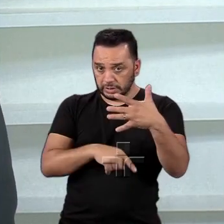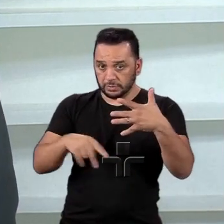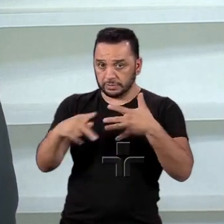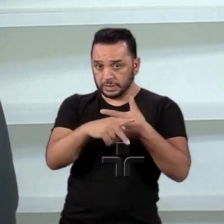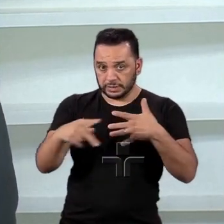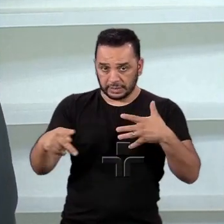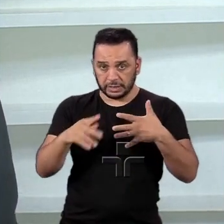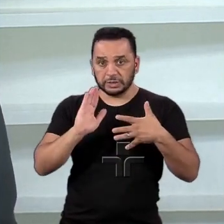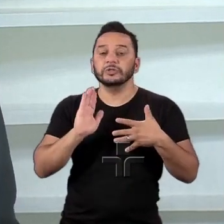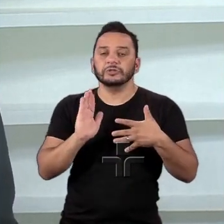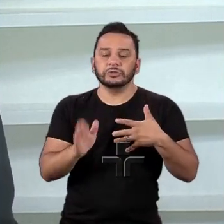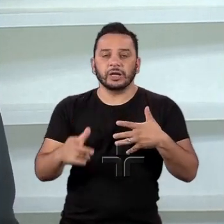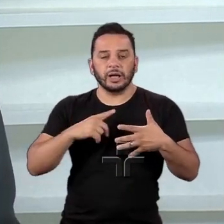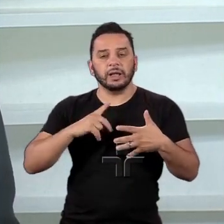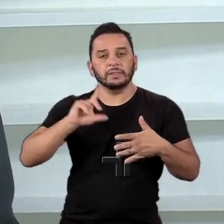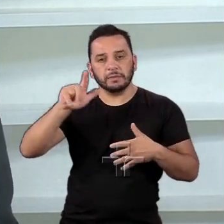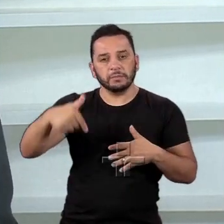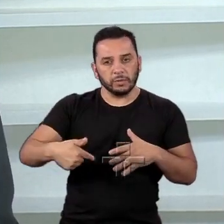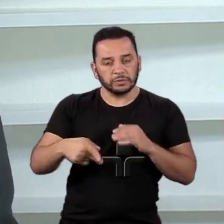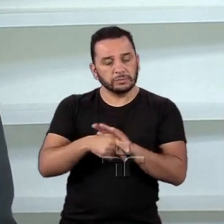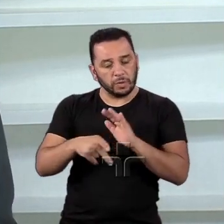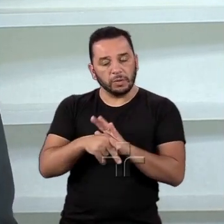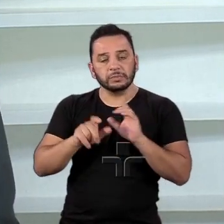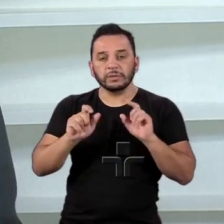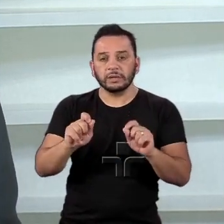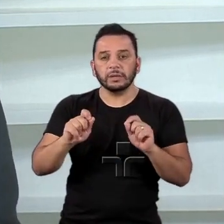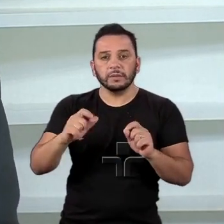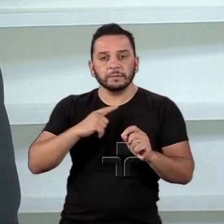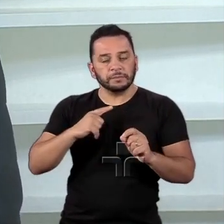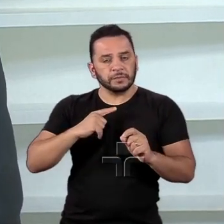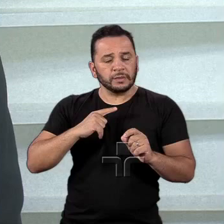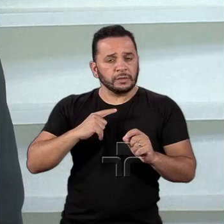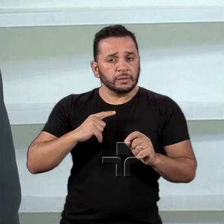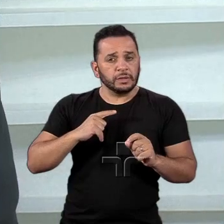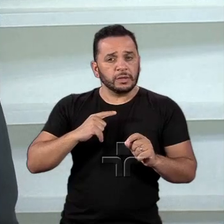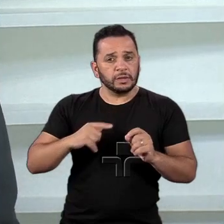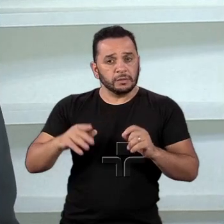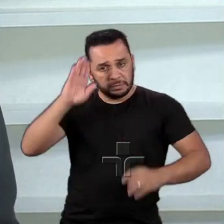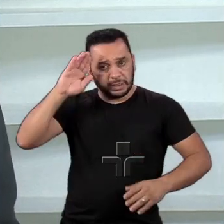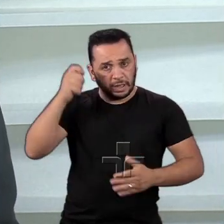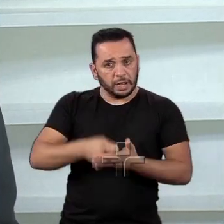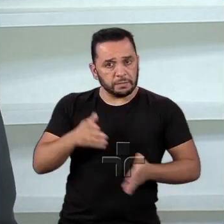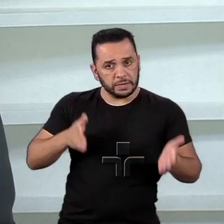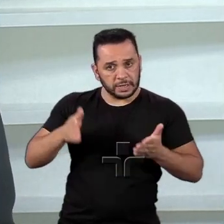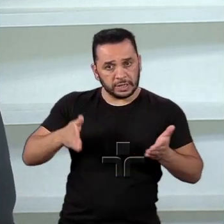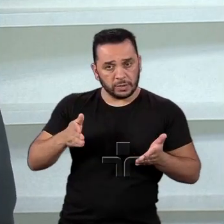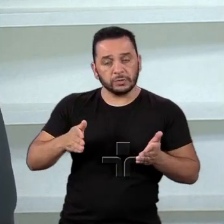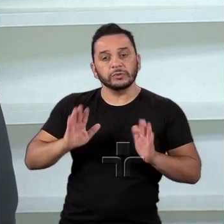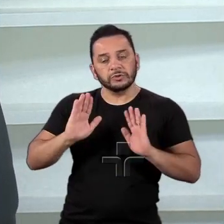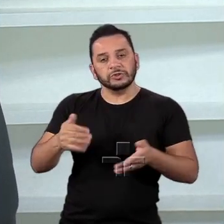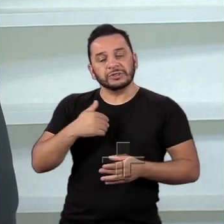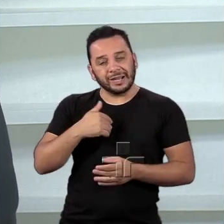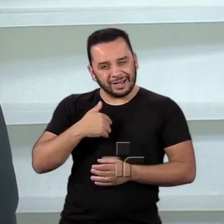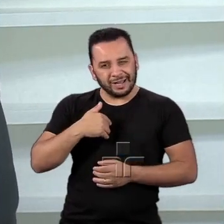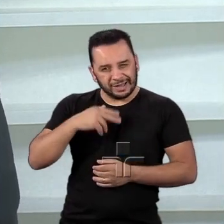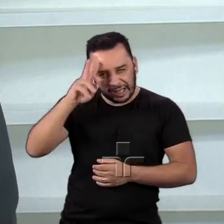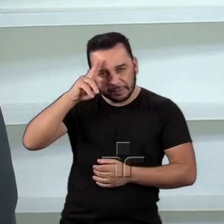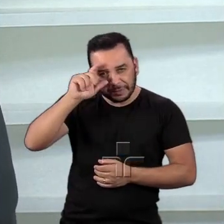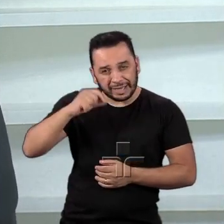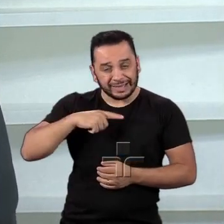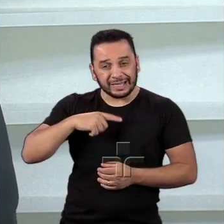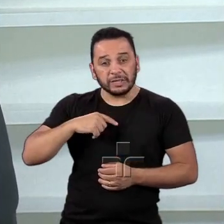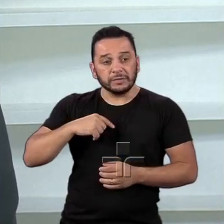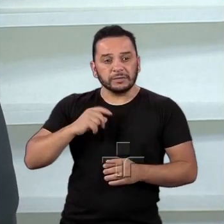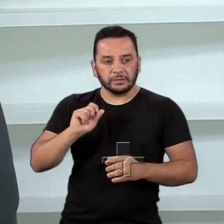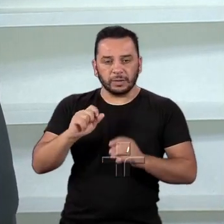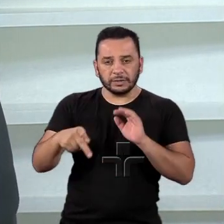tivemos depois do regime militar, 3 tiveram que passar o mando do país para seus vices. Esperamos